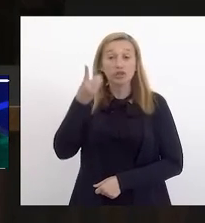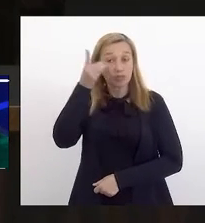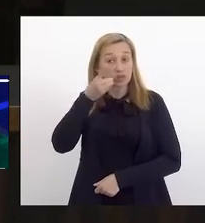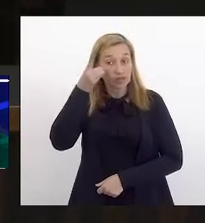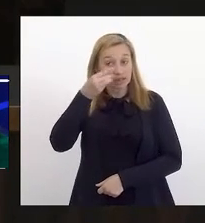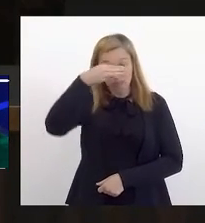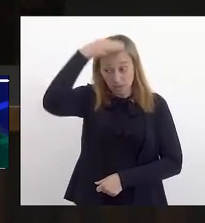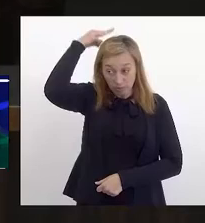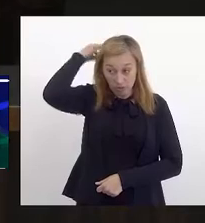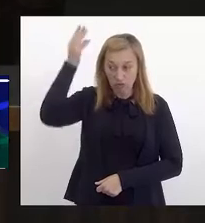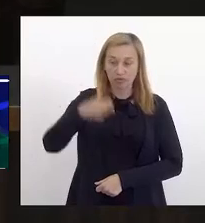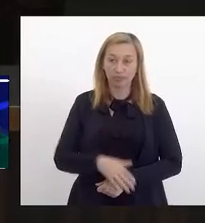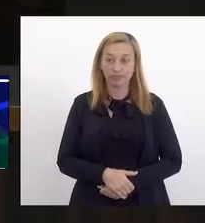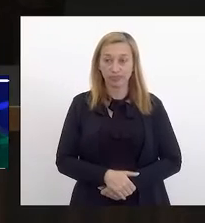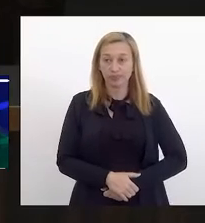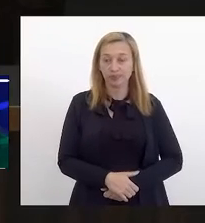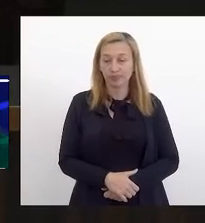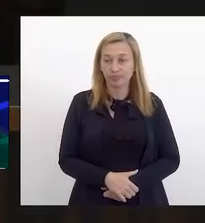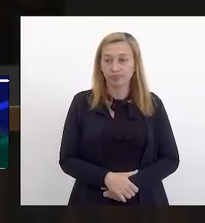Márcio Pacheco.